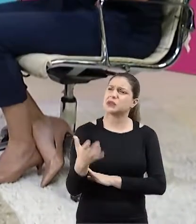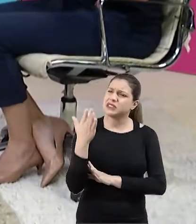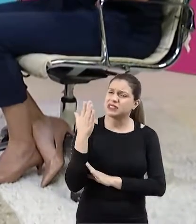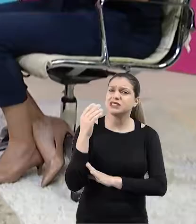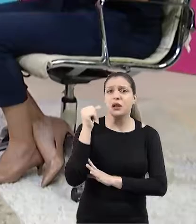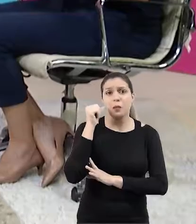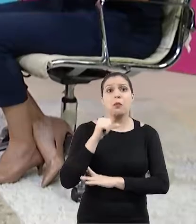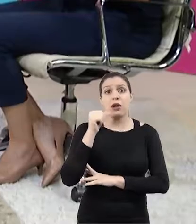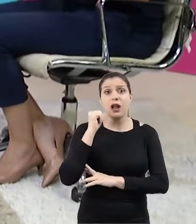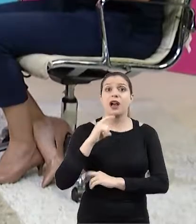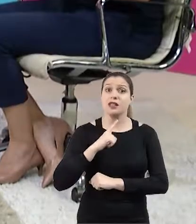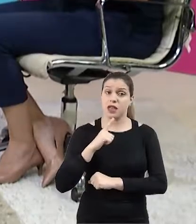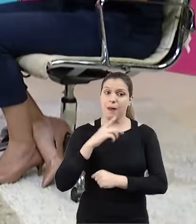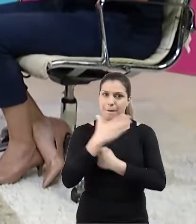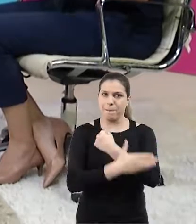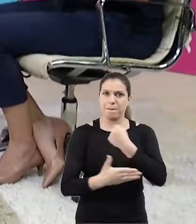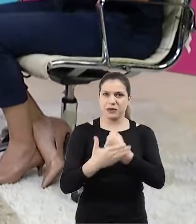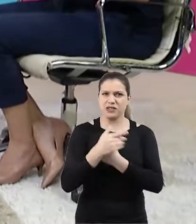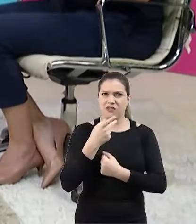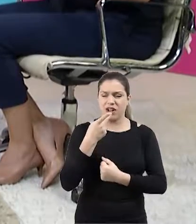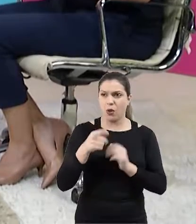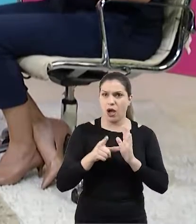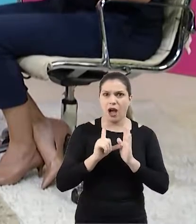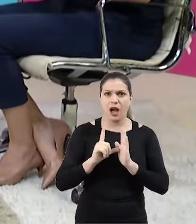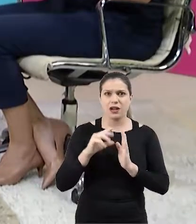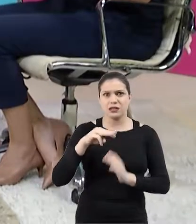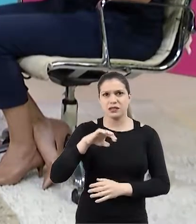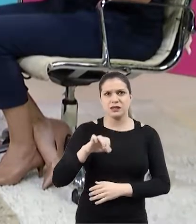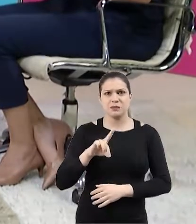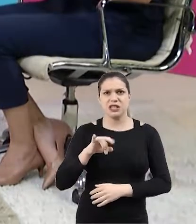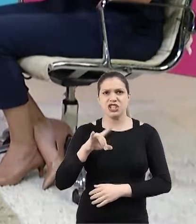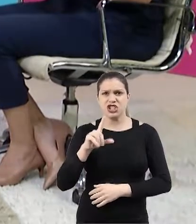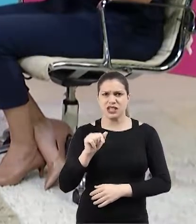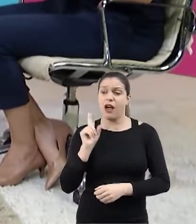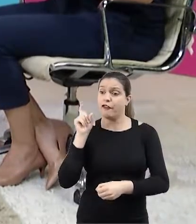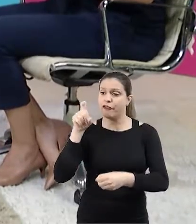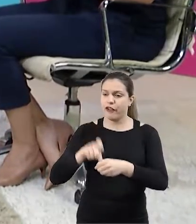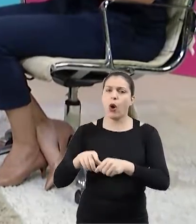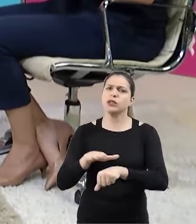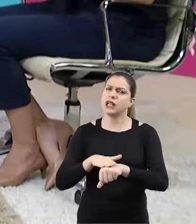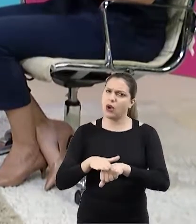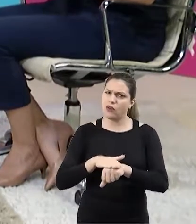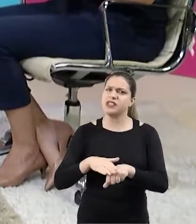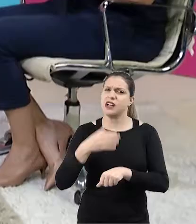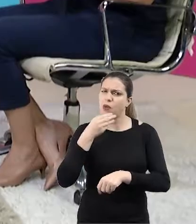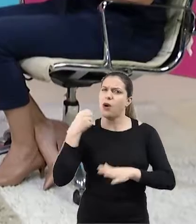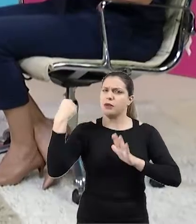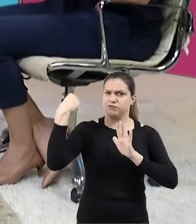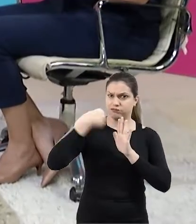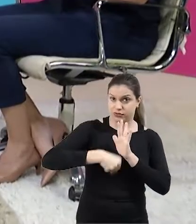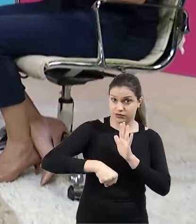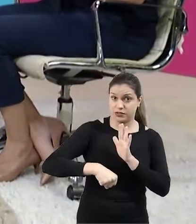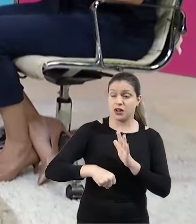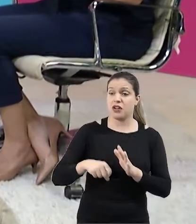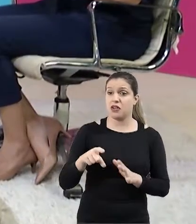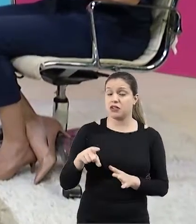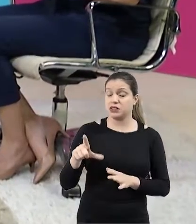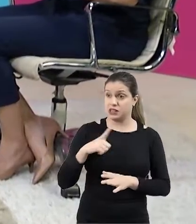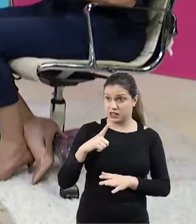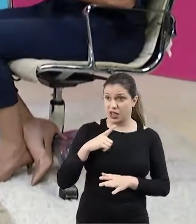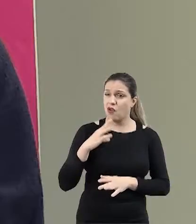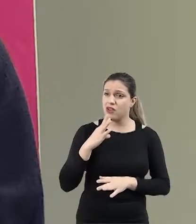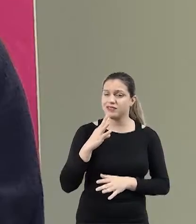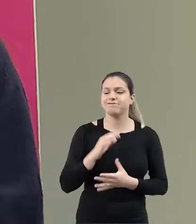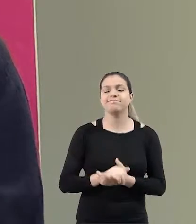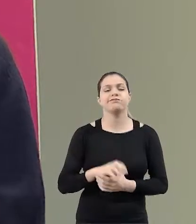na medida protetiva que a gente estava falando no bloco anterior, elas voltem a conversar com os agressores? Isso chega ao conhecimento de vocês?